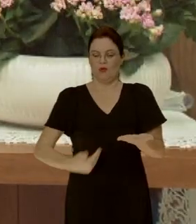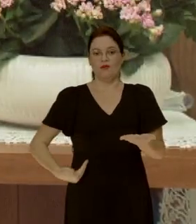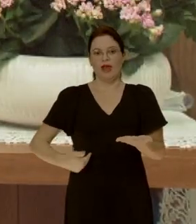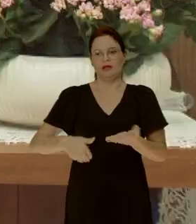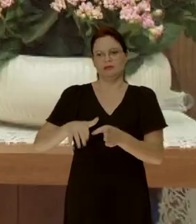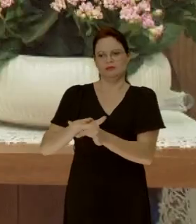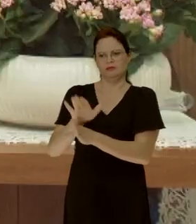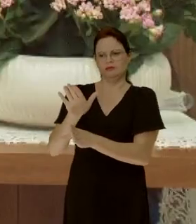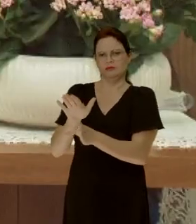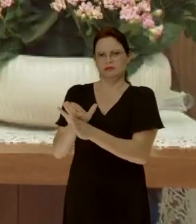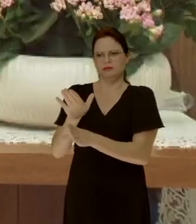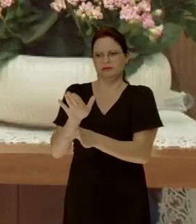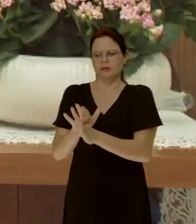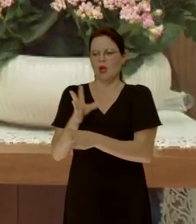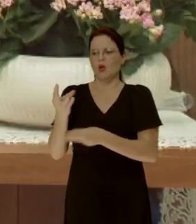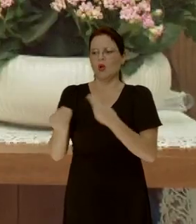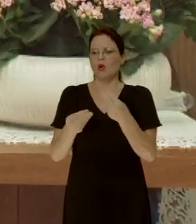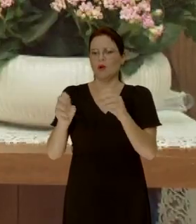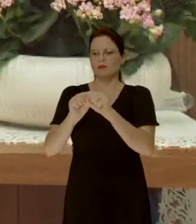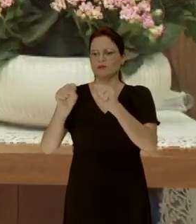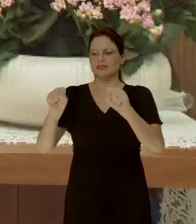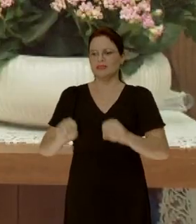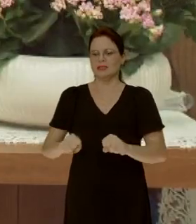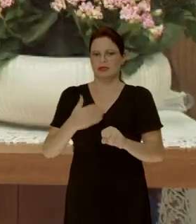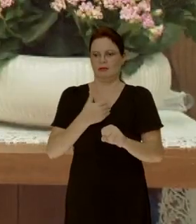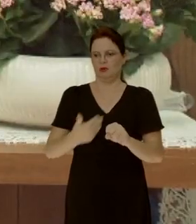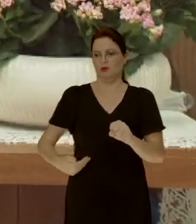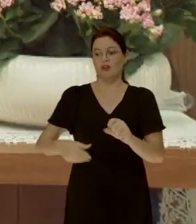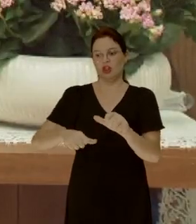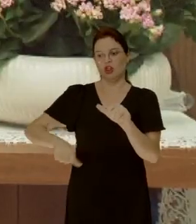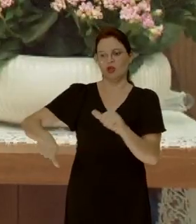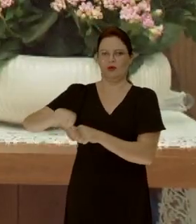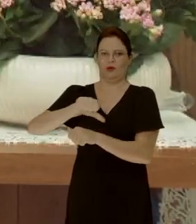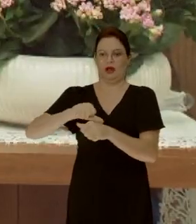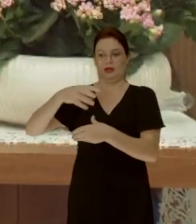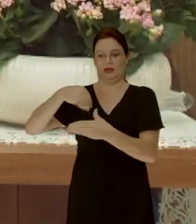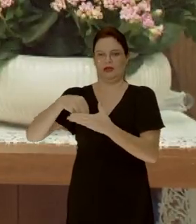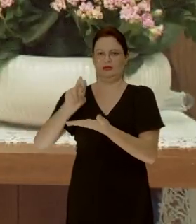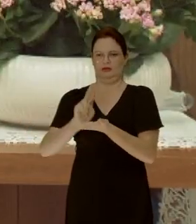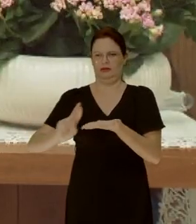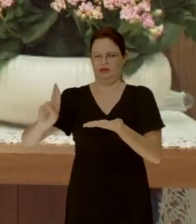para mudar o sistema de governo da universidade.